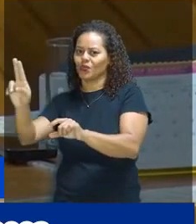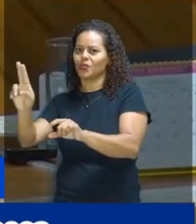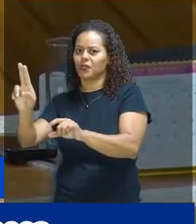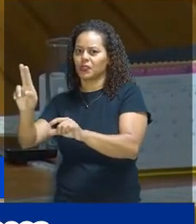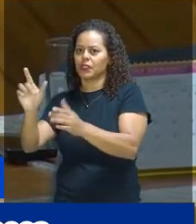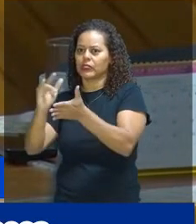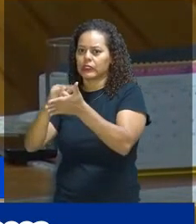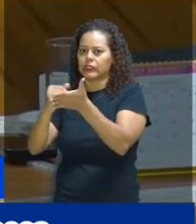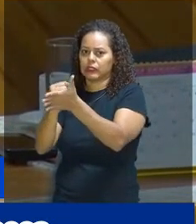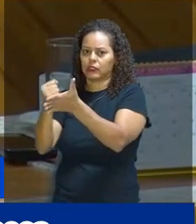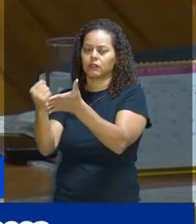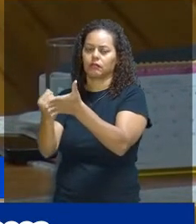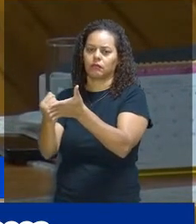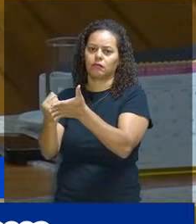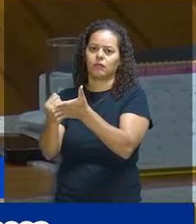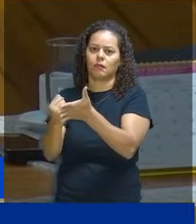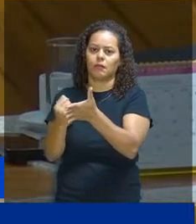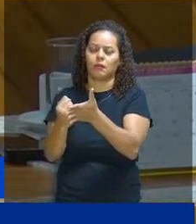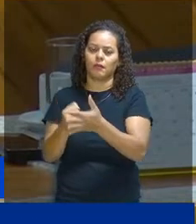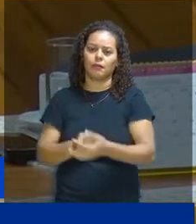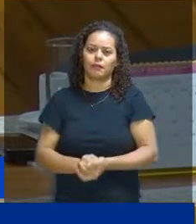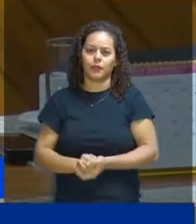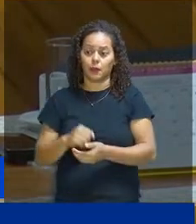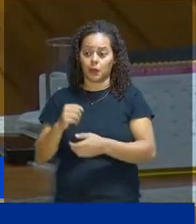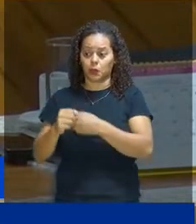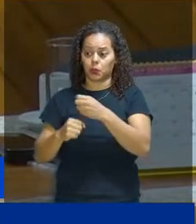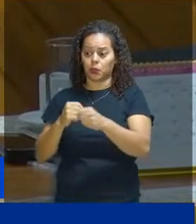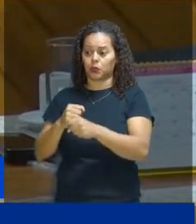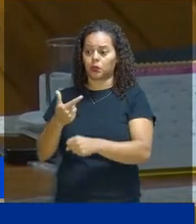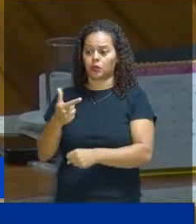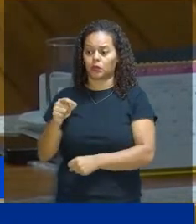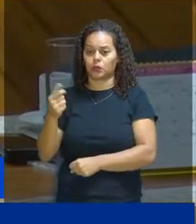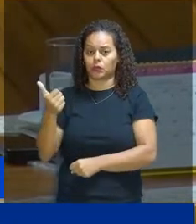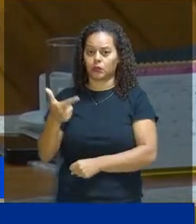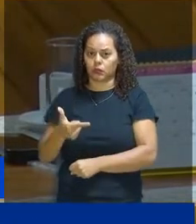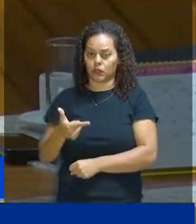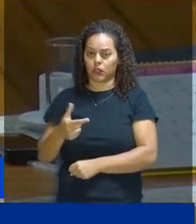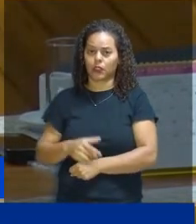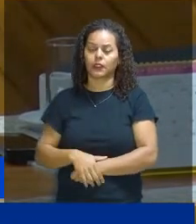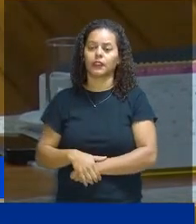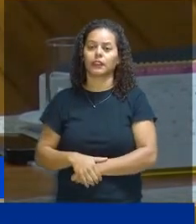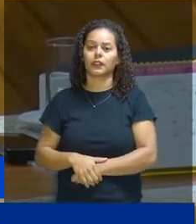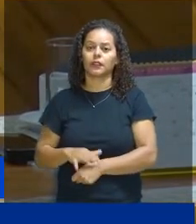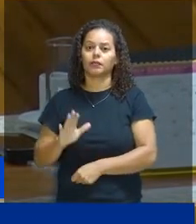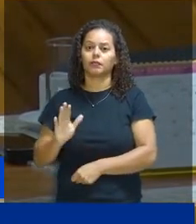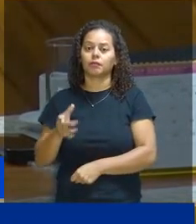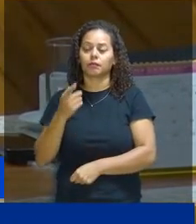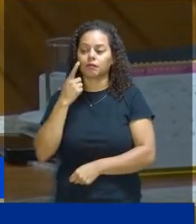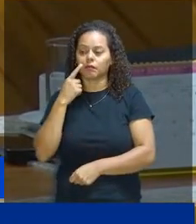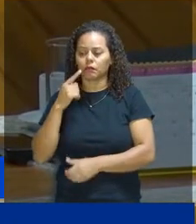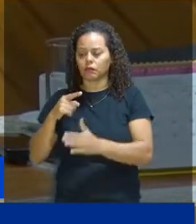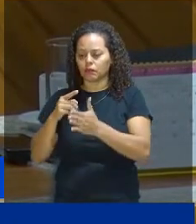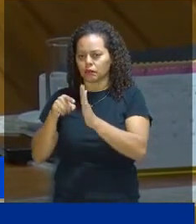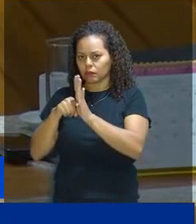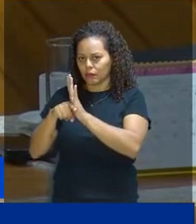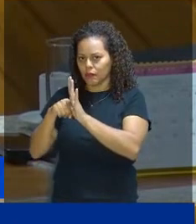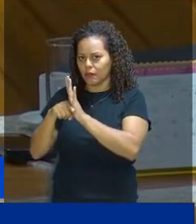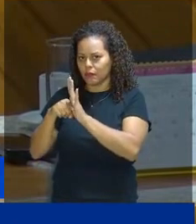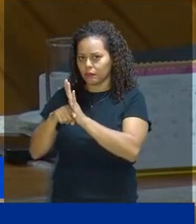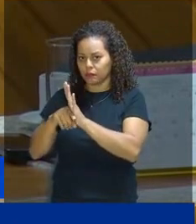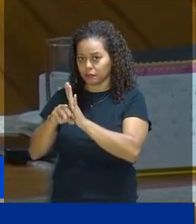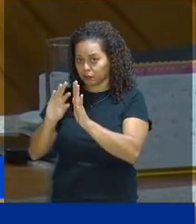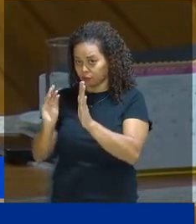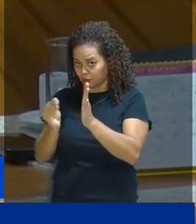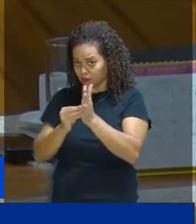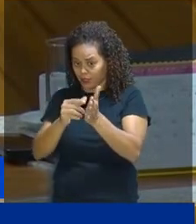para acompanhamento de cenário eleitoral no ano de 2002. Trata-se de uma pesquisa de consumo interno, isso tudo é o que consta na